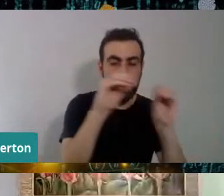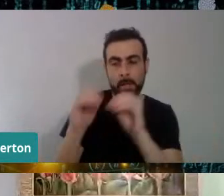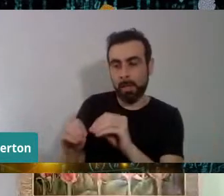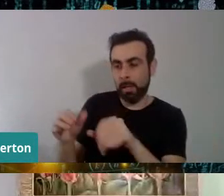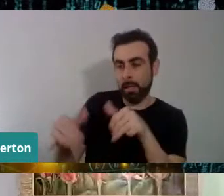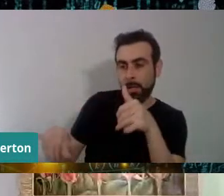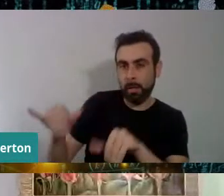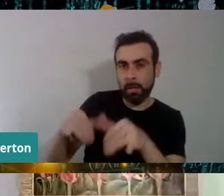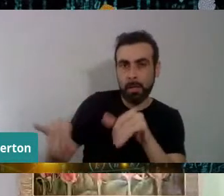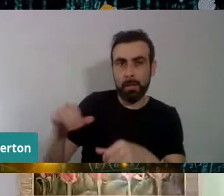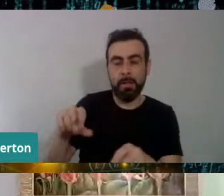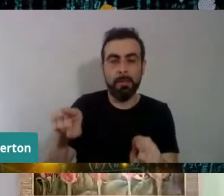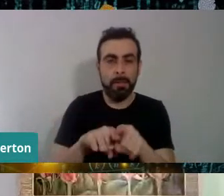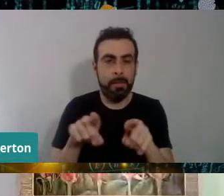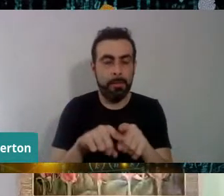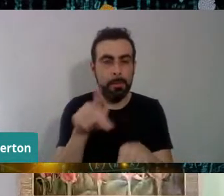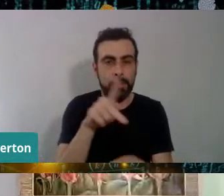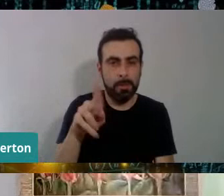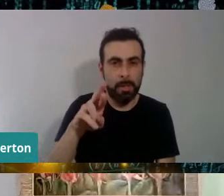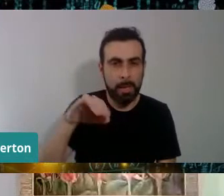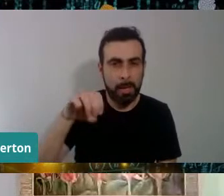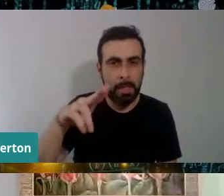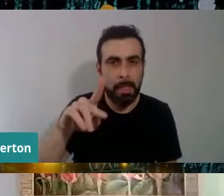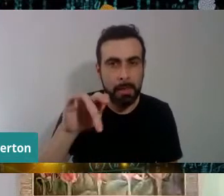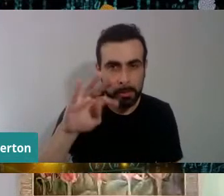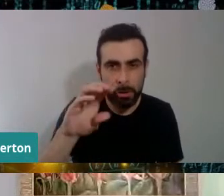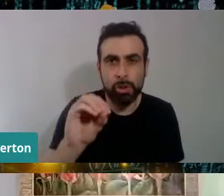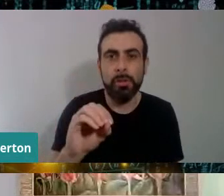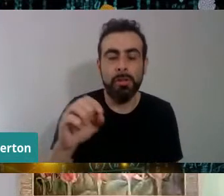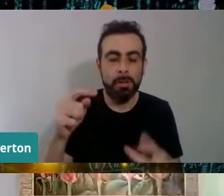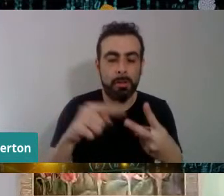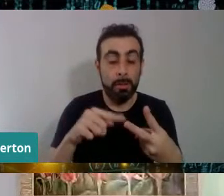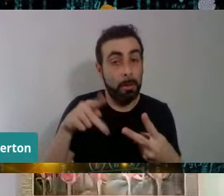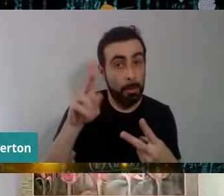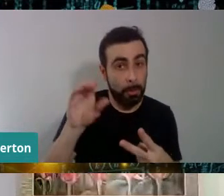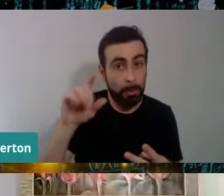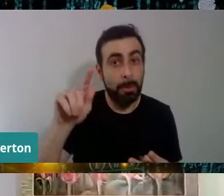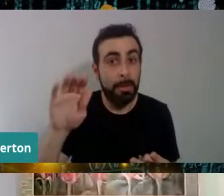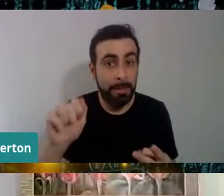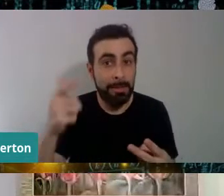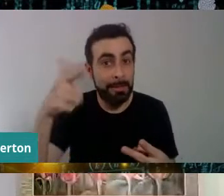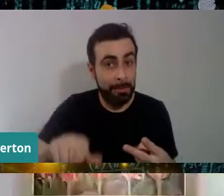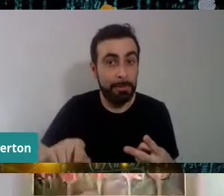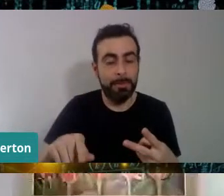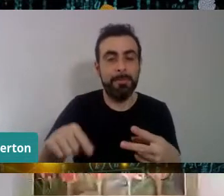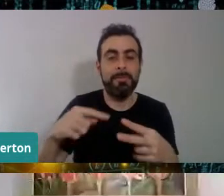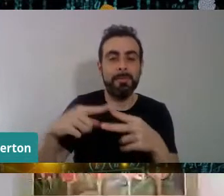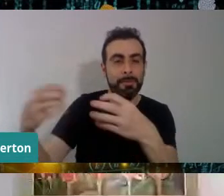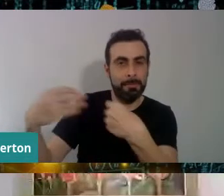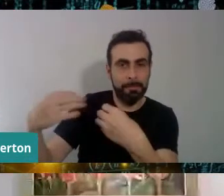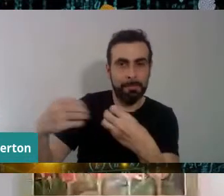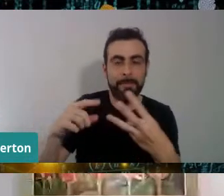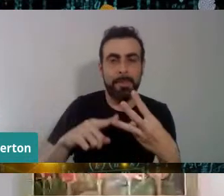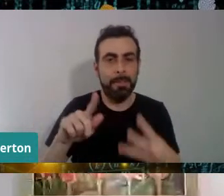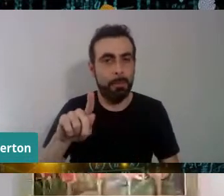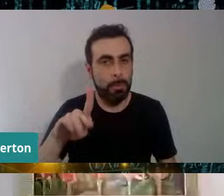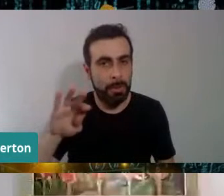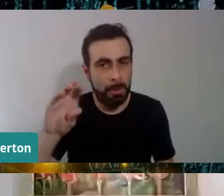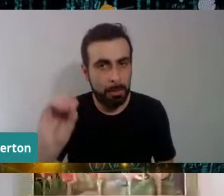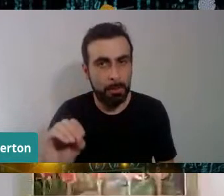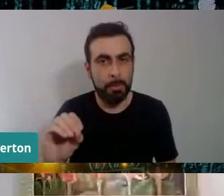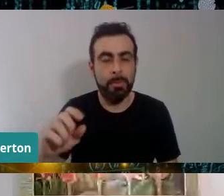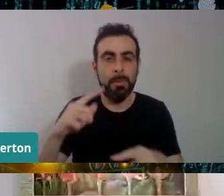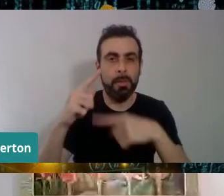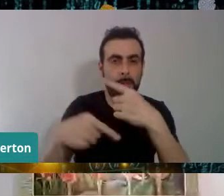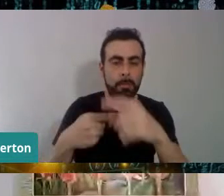o professor Renatinho, tive aula novamente com o professor Koga, no curso e no professor Guido. Aí depois fui fazer o curso